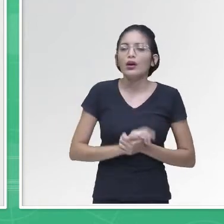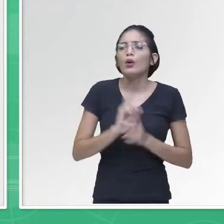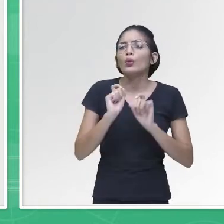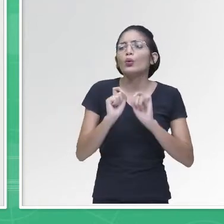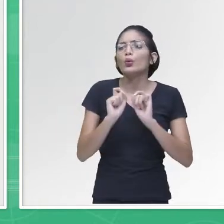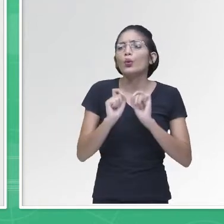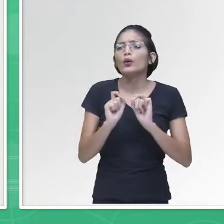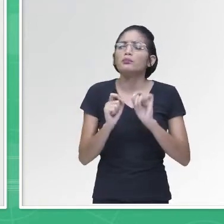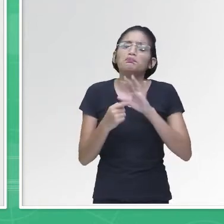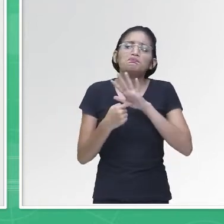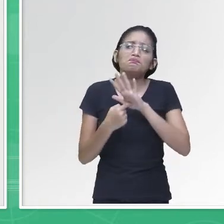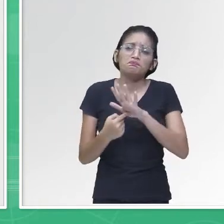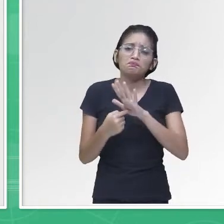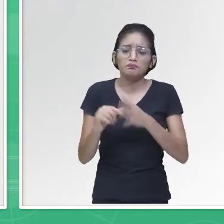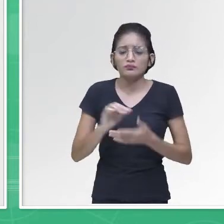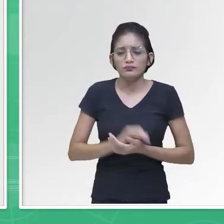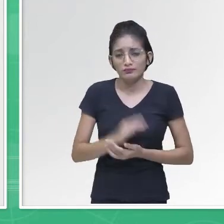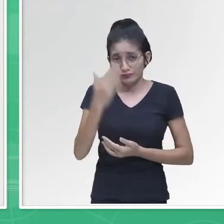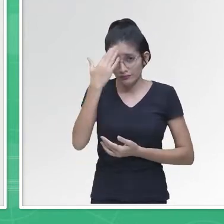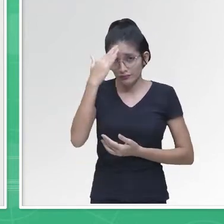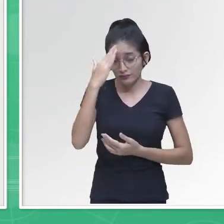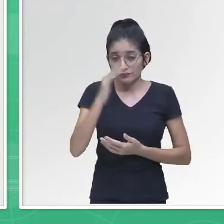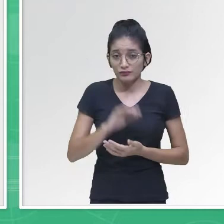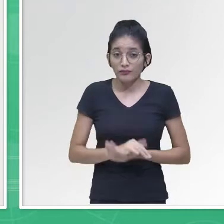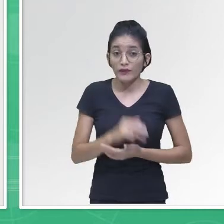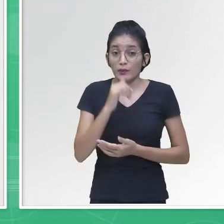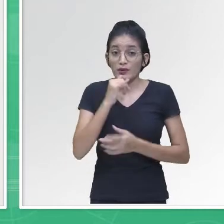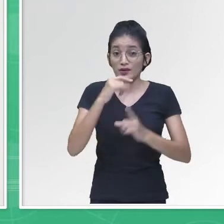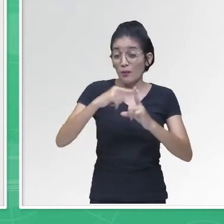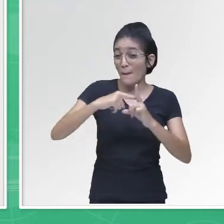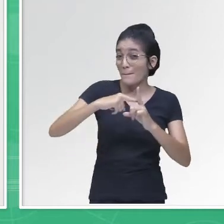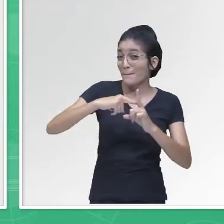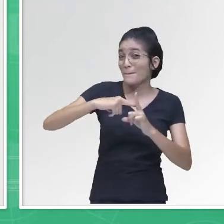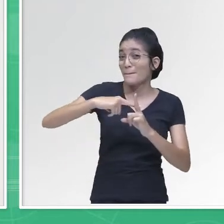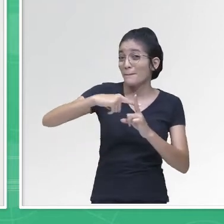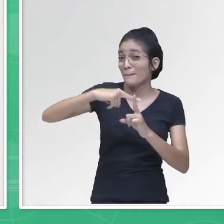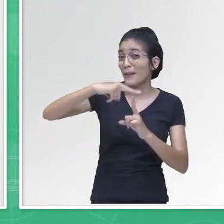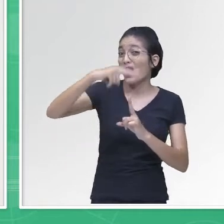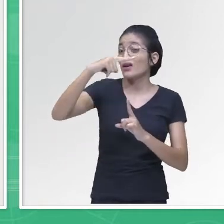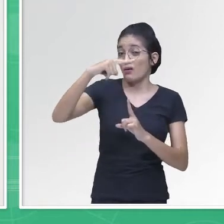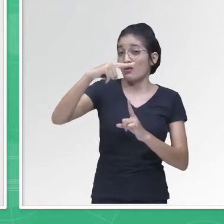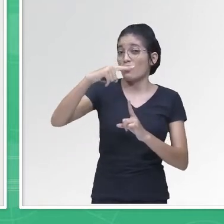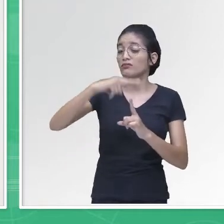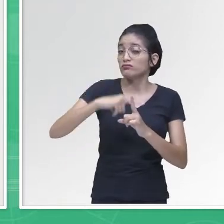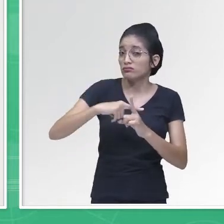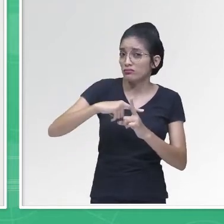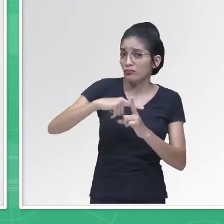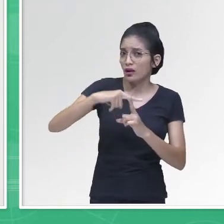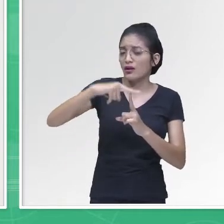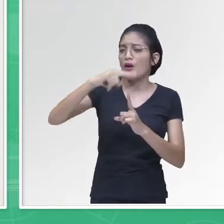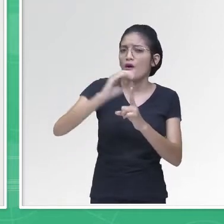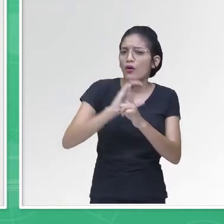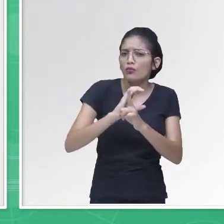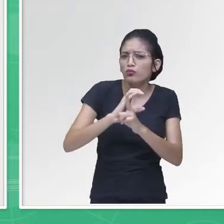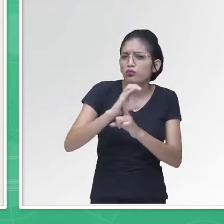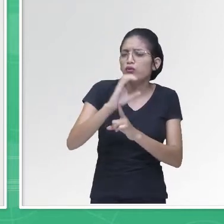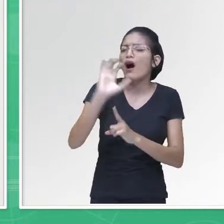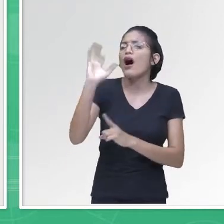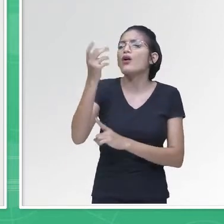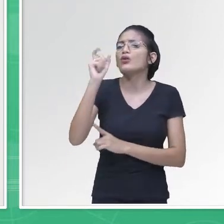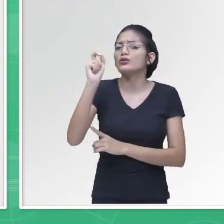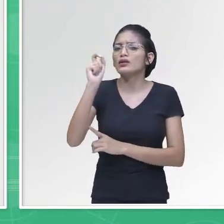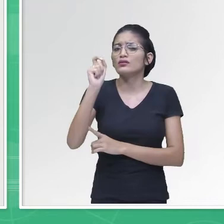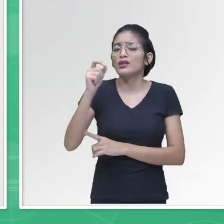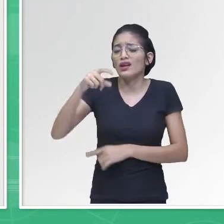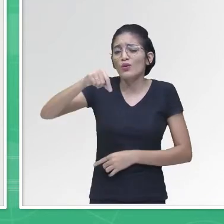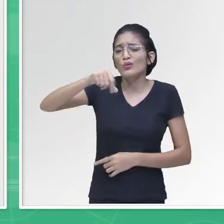né? Que quanto maior a temperatura, o que acontece com esse